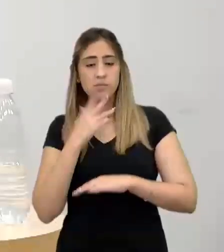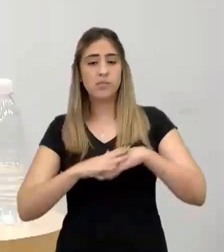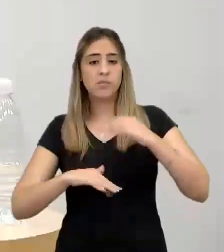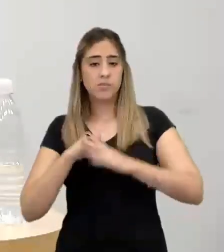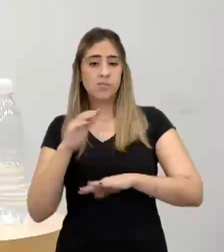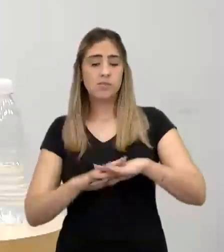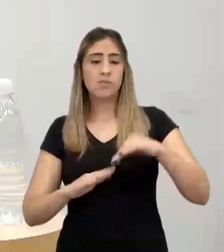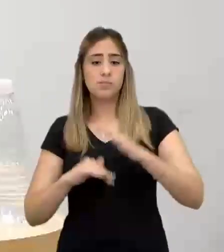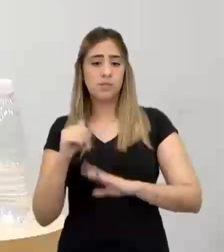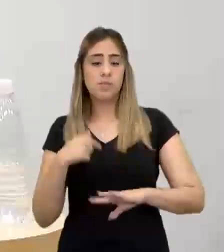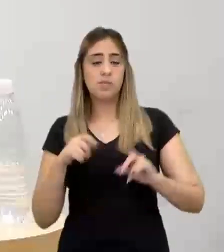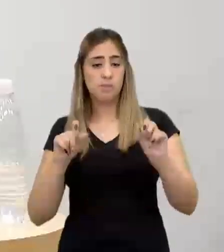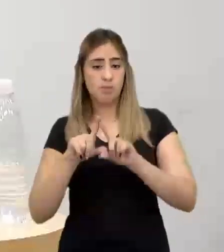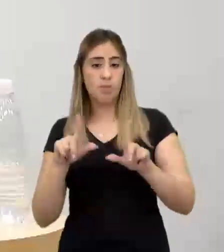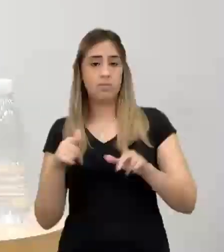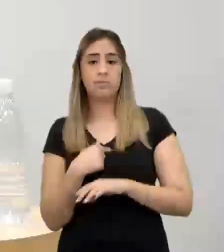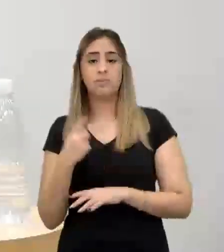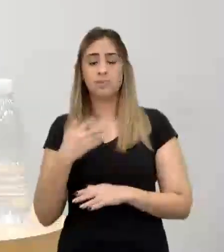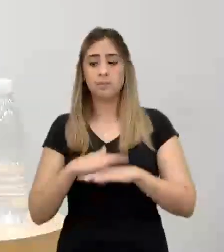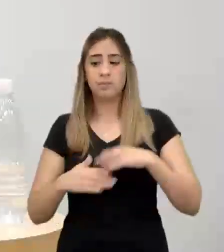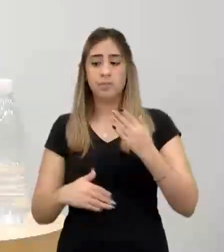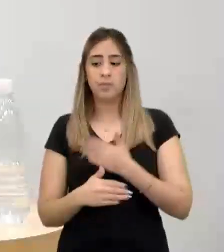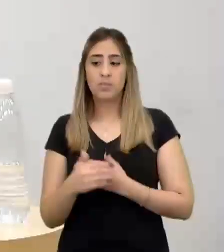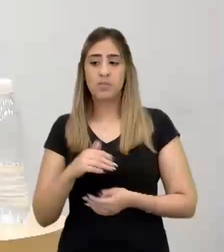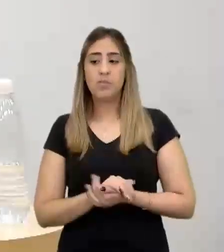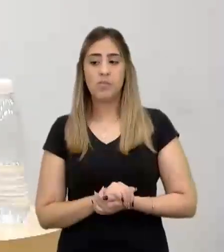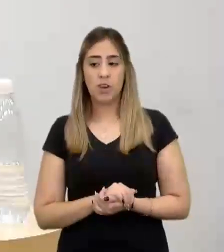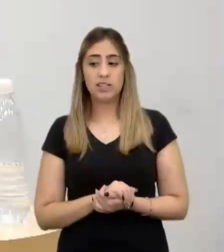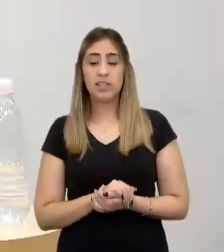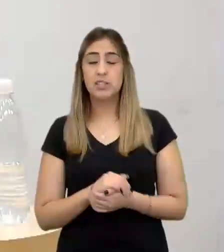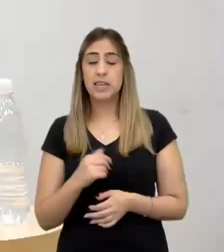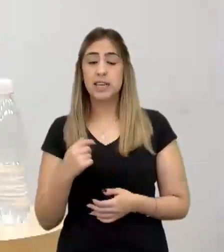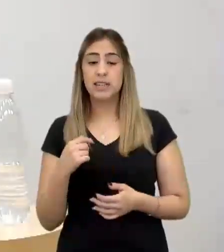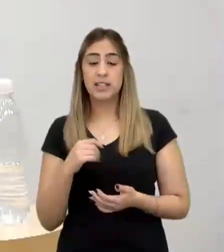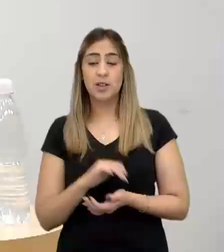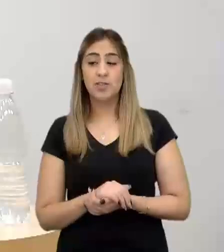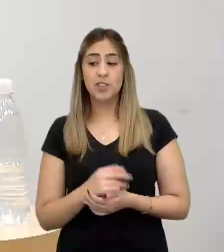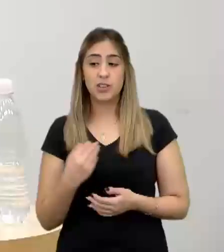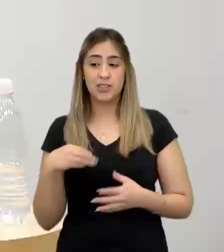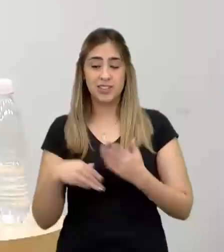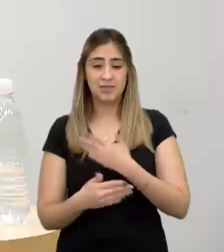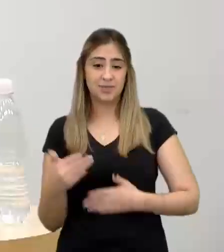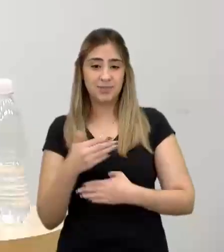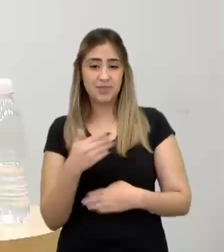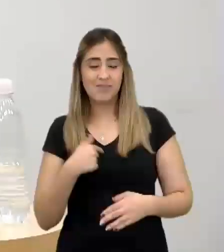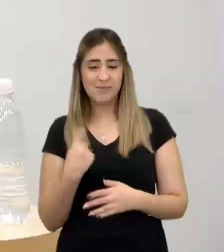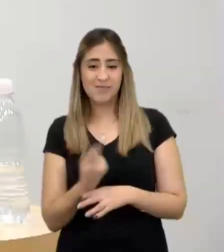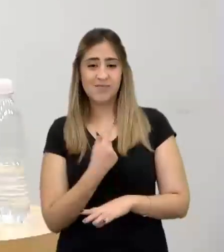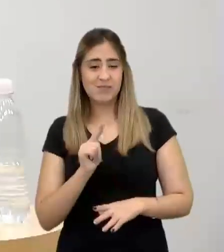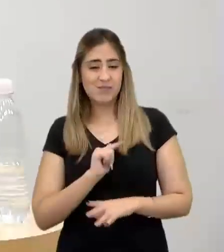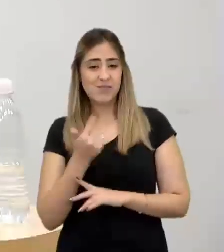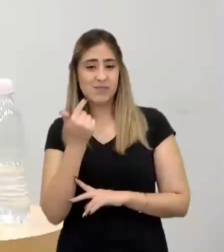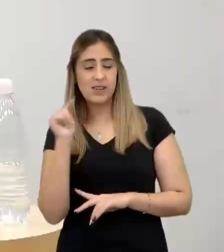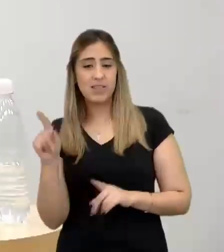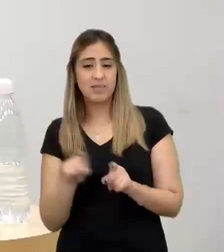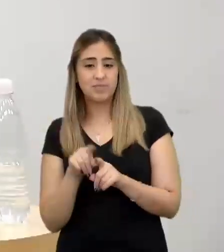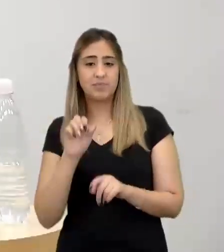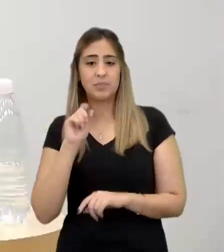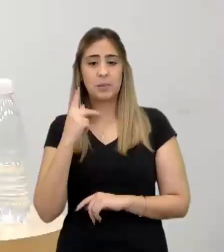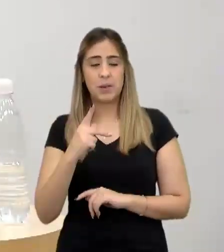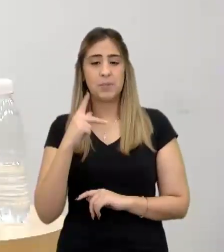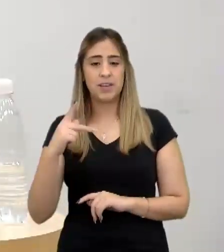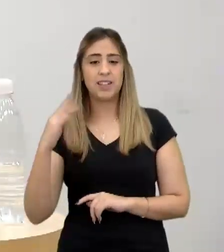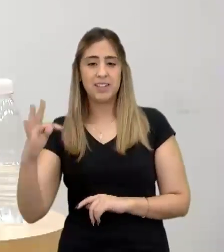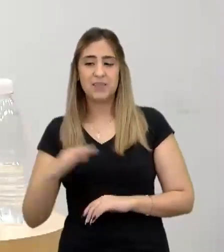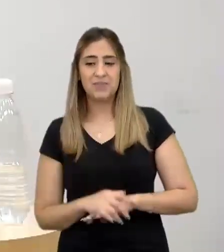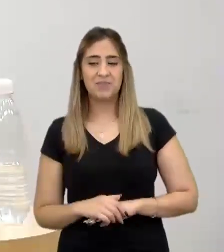No slide eu não coloquei habilidade porque é uma habilidade imensa sobre seno, cosseno e suas variações gráficas, tá bom? Então depois entra lá no PPT, professor,